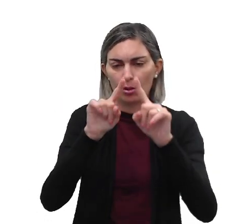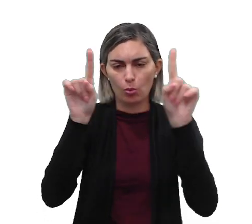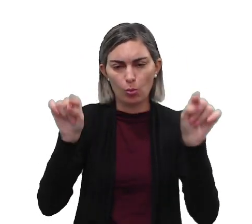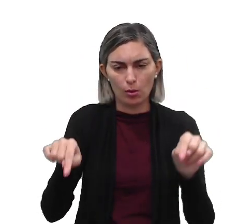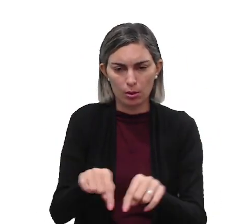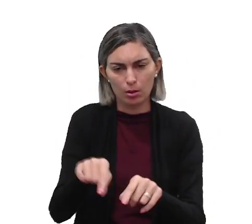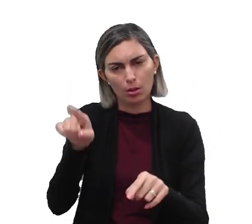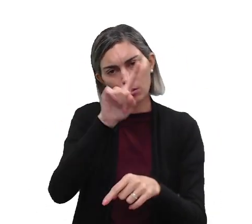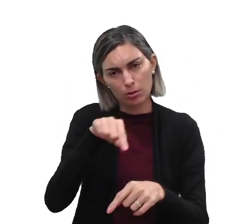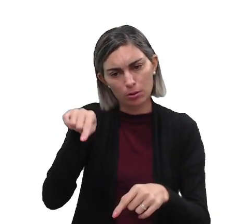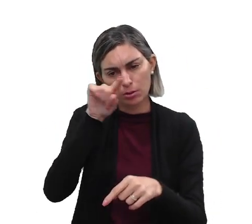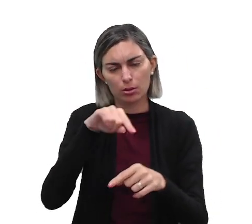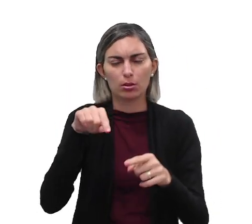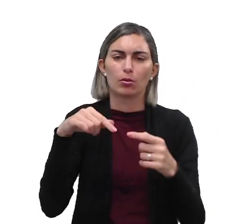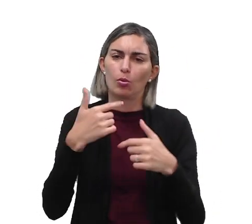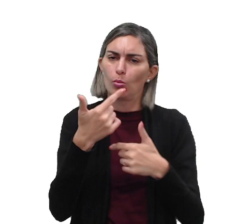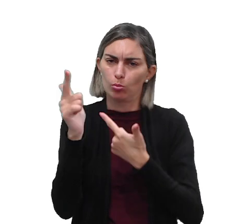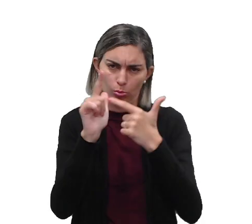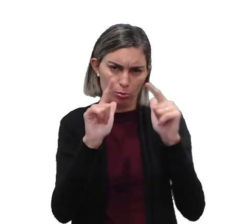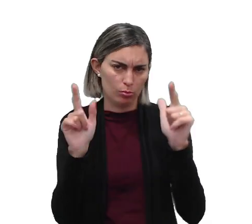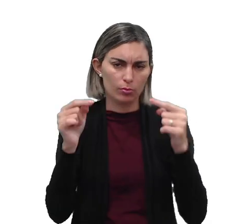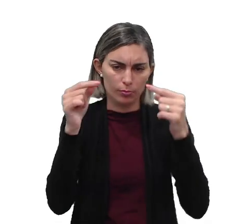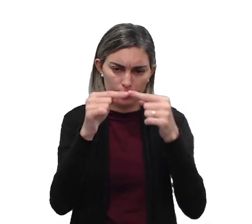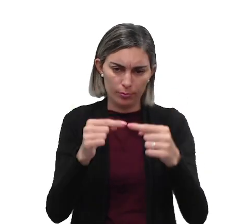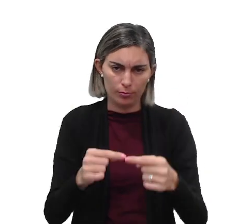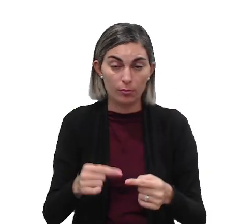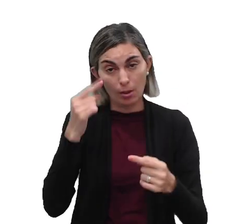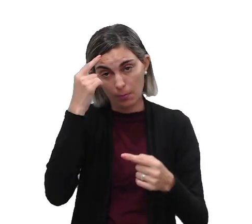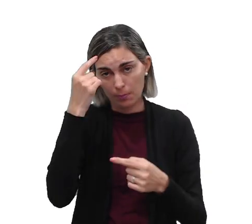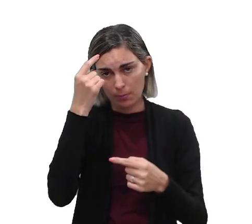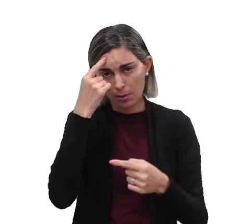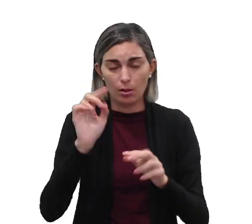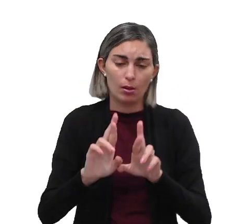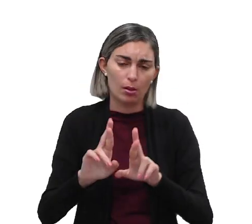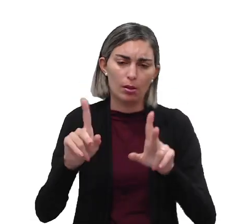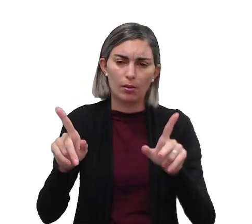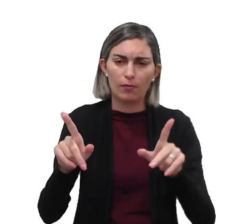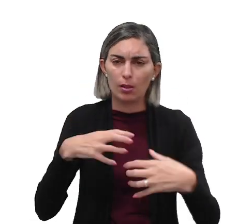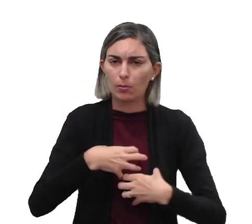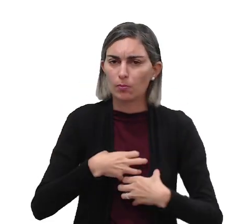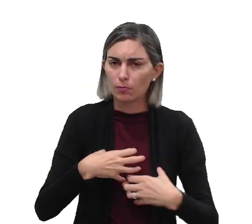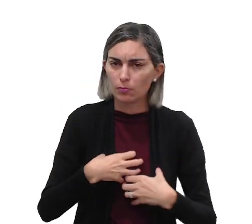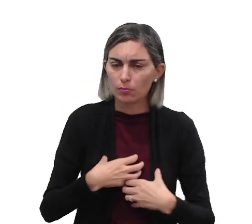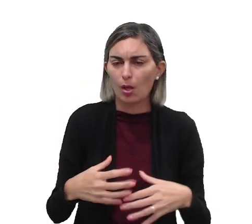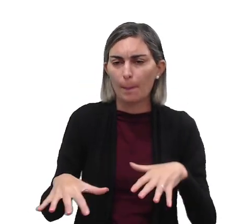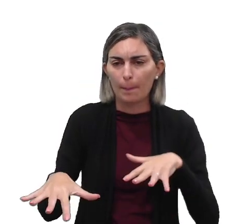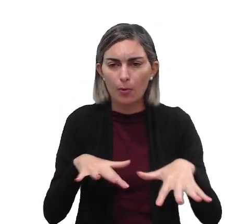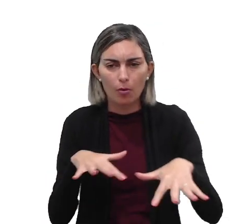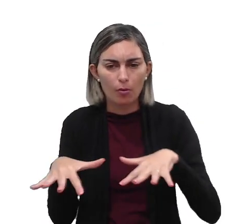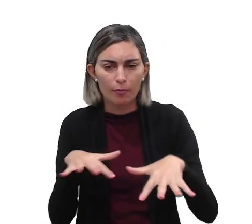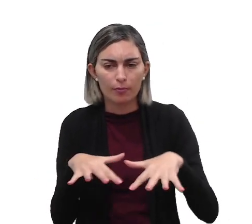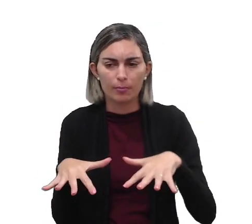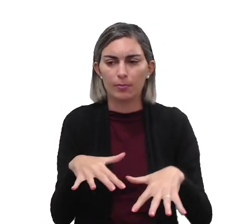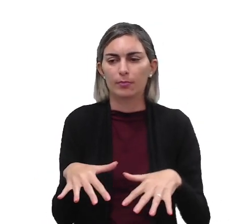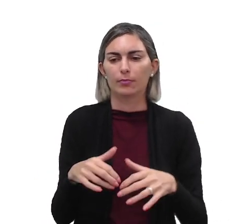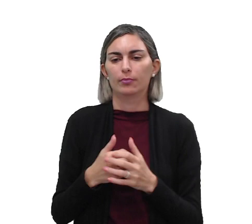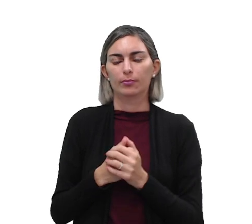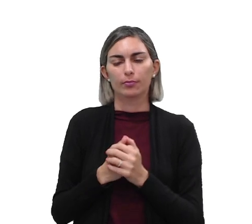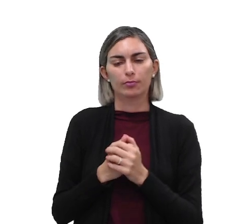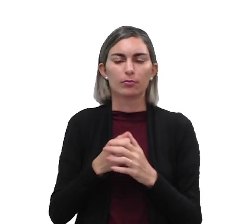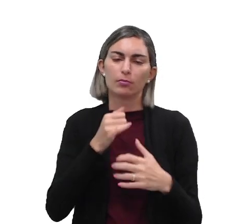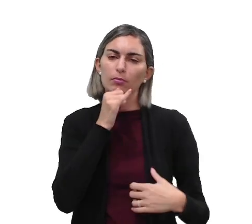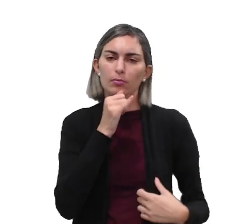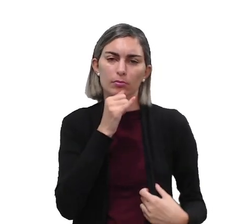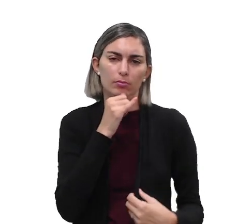quadrados, círculos, entre outros, estão associadas em nossa mente a diferentes sensações e movimentos.